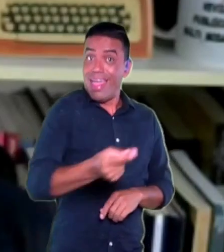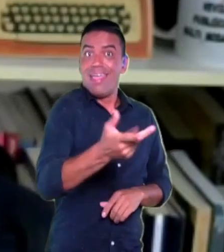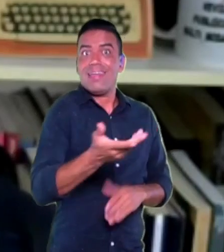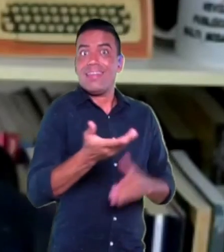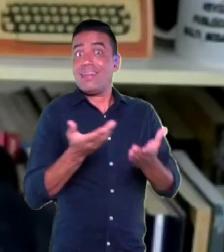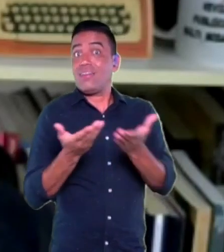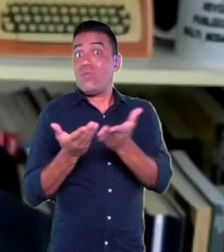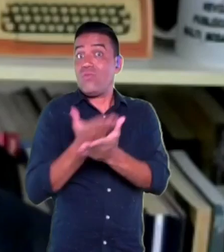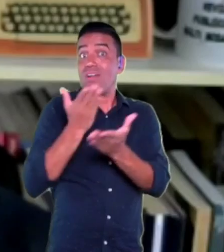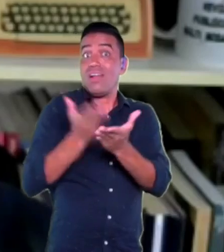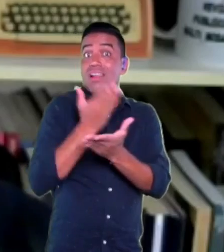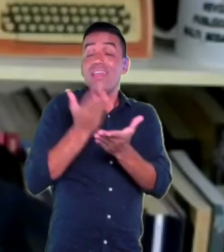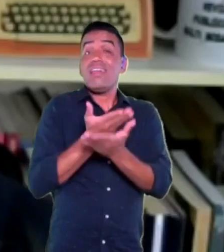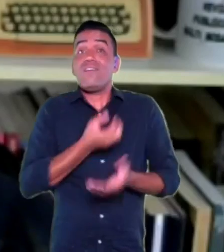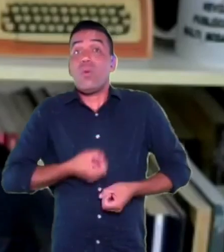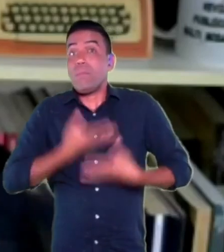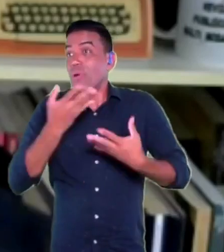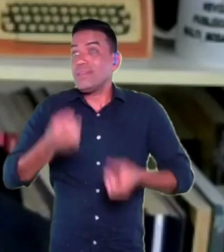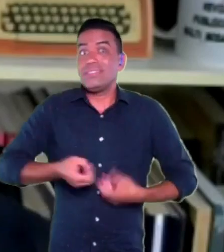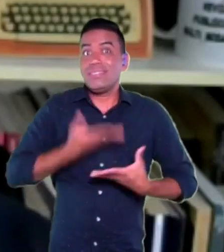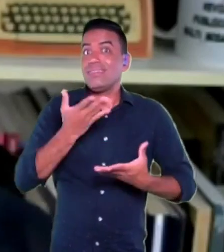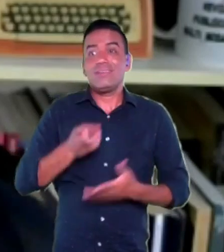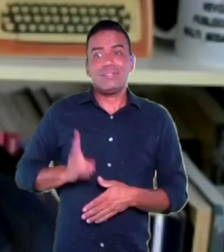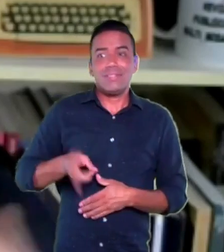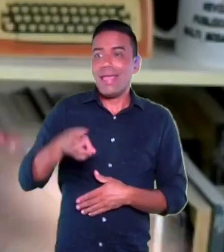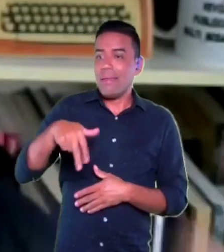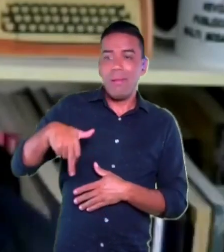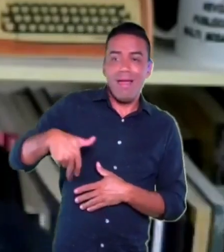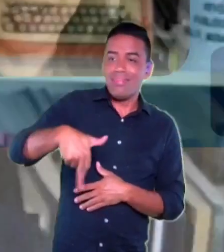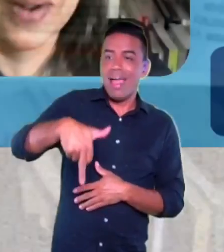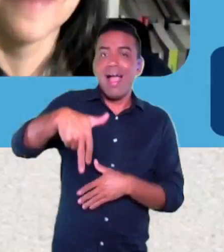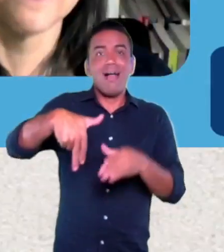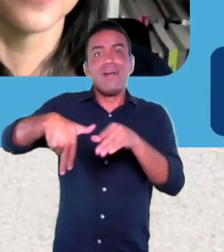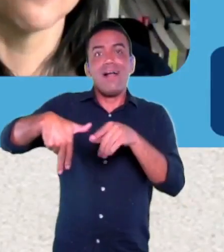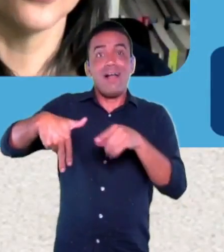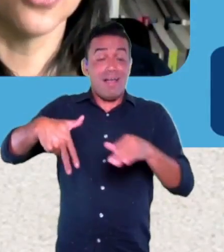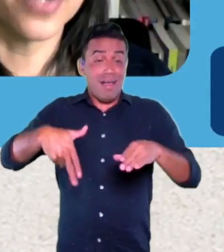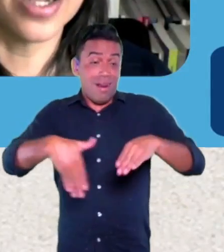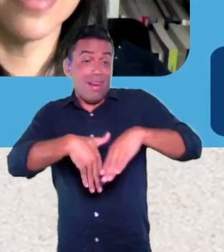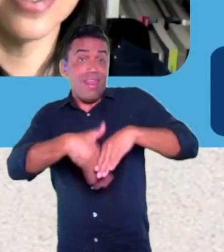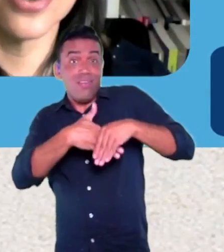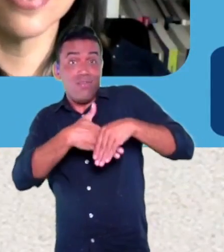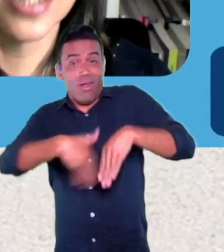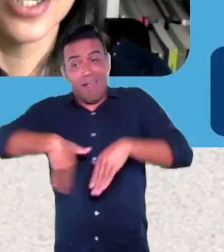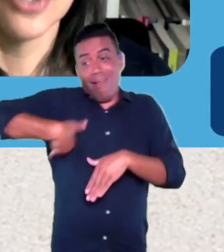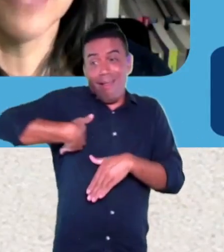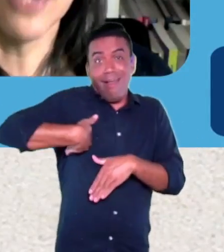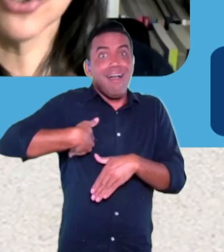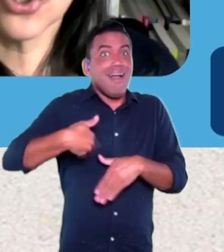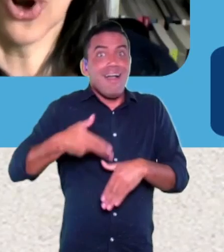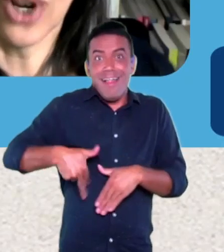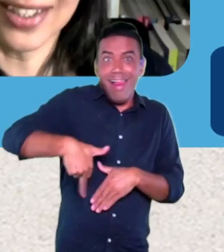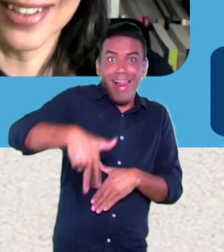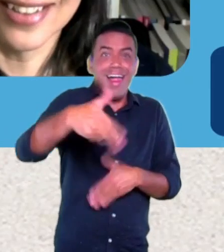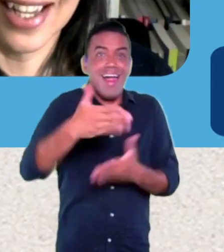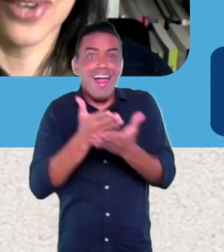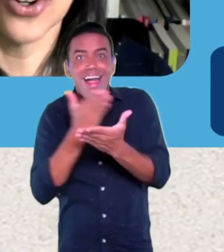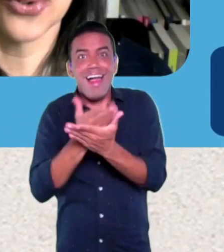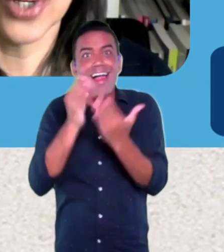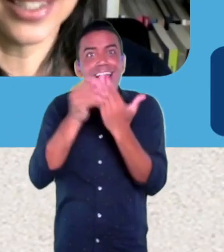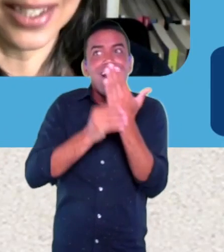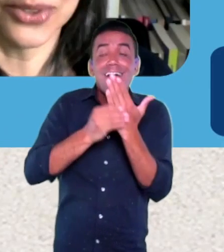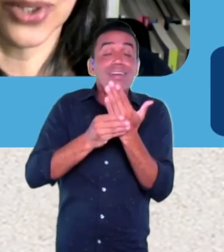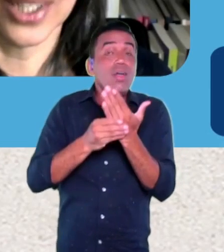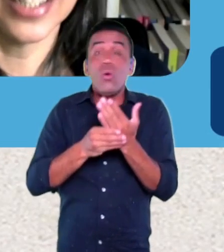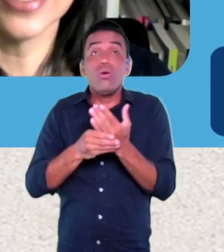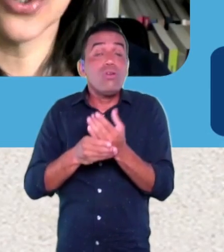de andar com o livro para cima e para baixo, assim, porque eu ficava meio em choque, né,